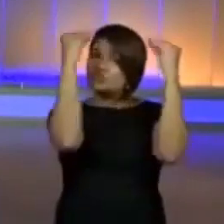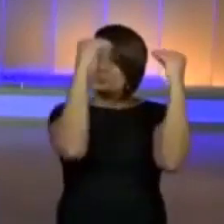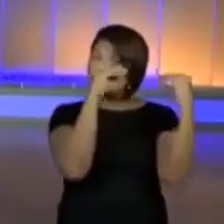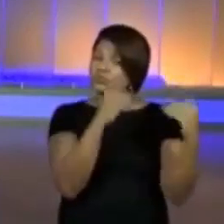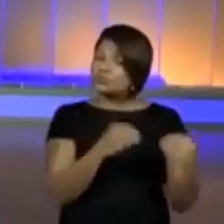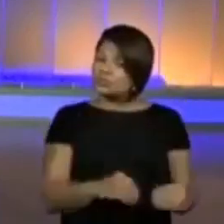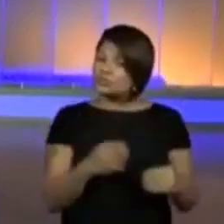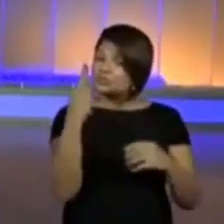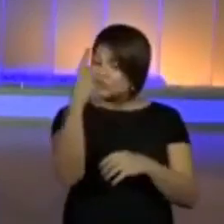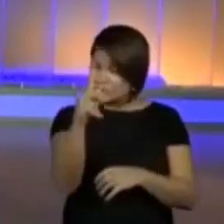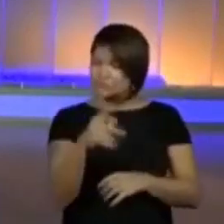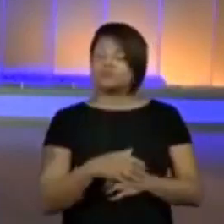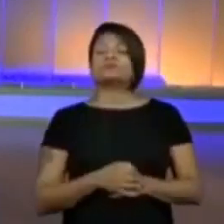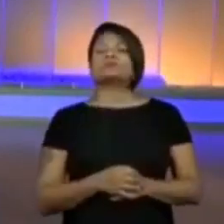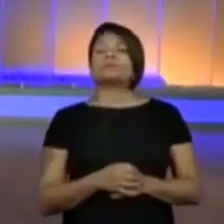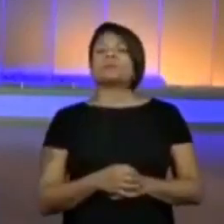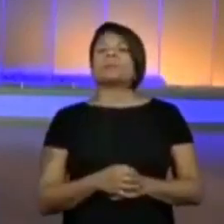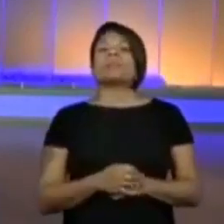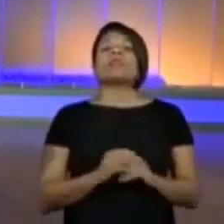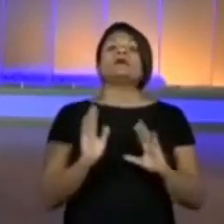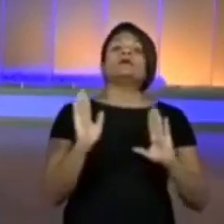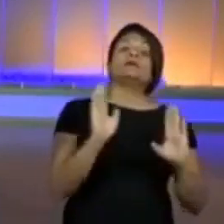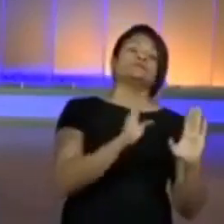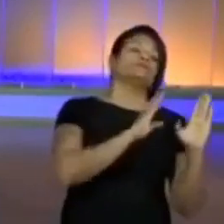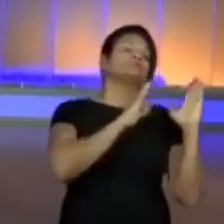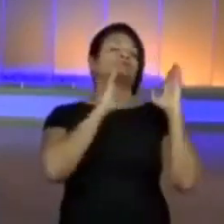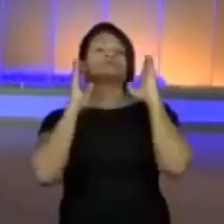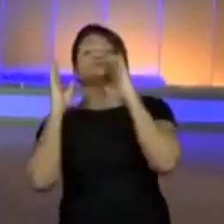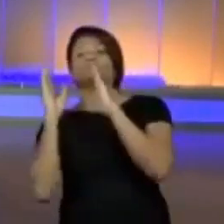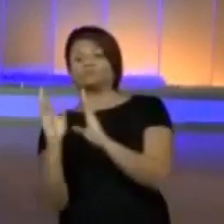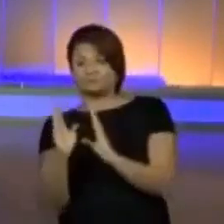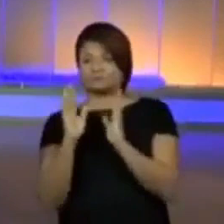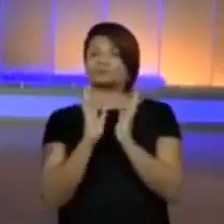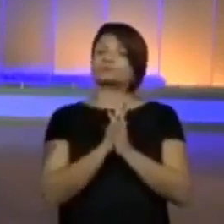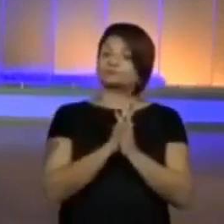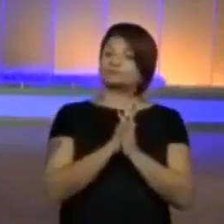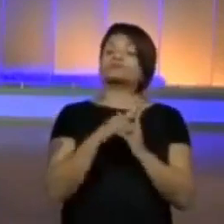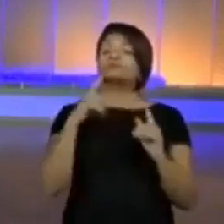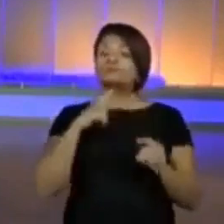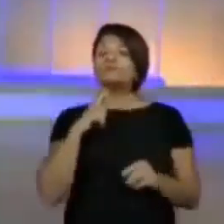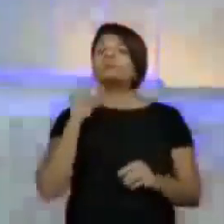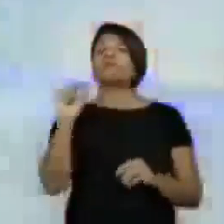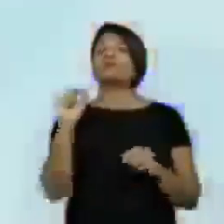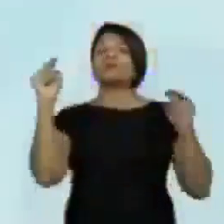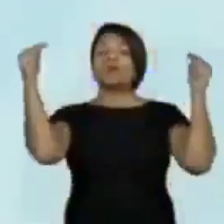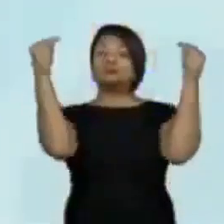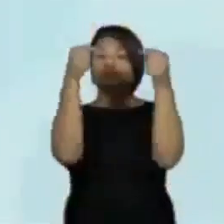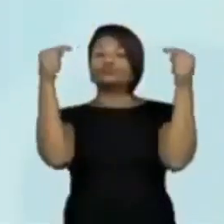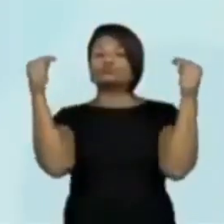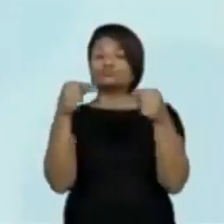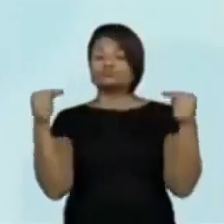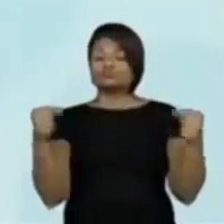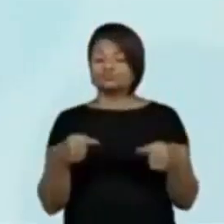são os seus descritores. E logo após os descritores, nós temos o quê?